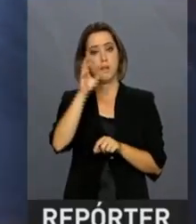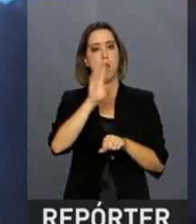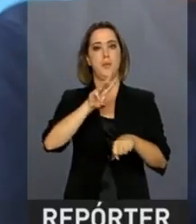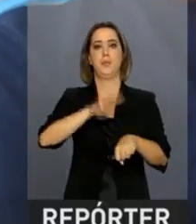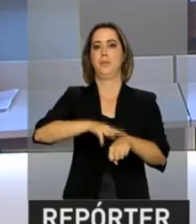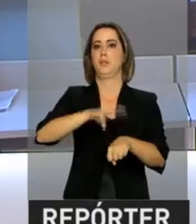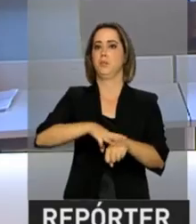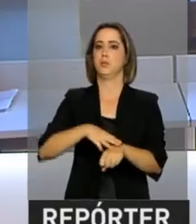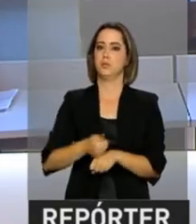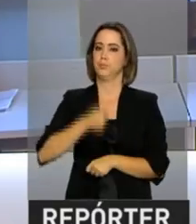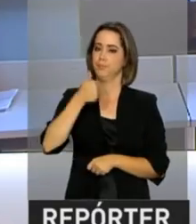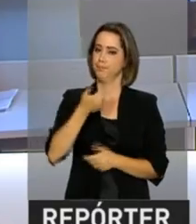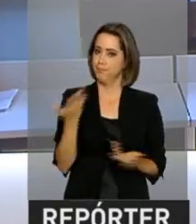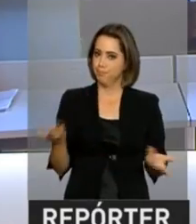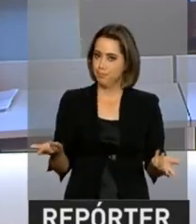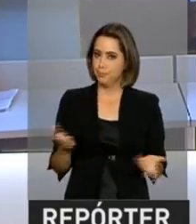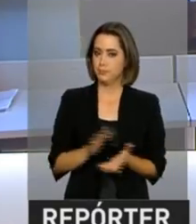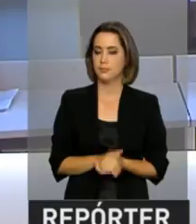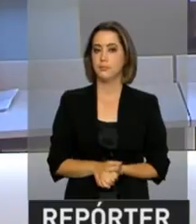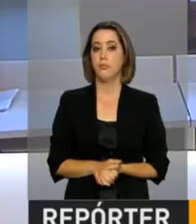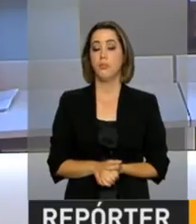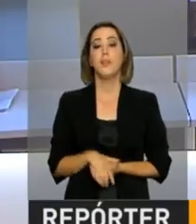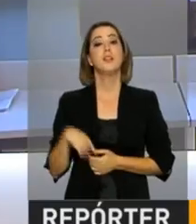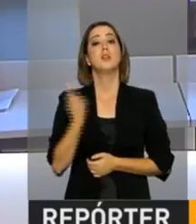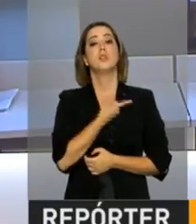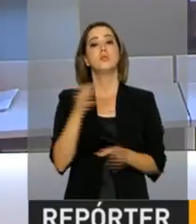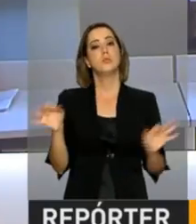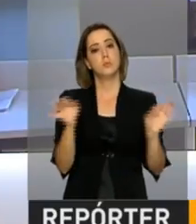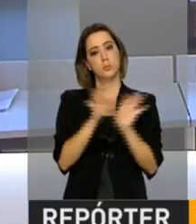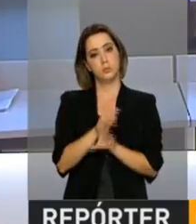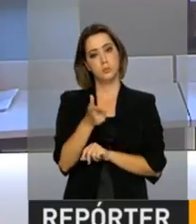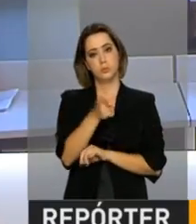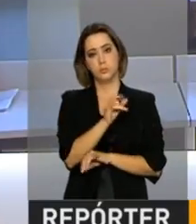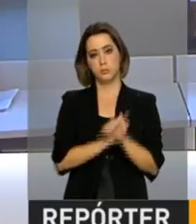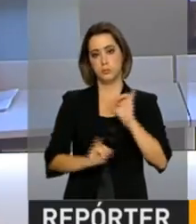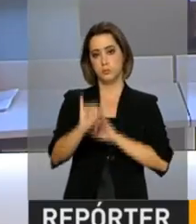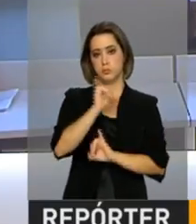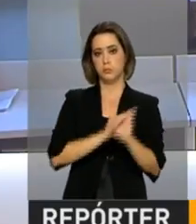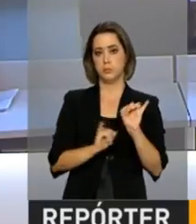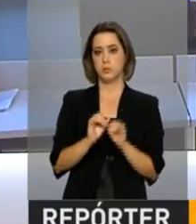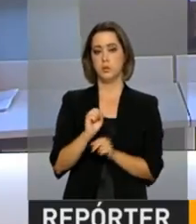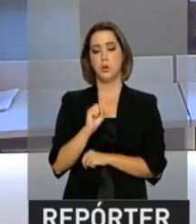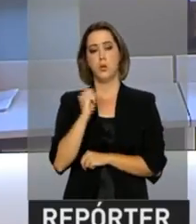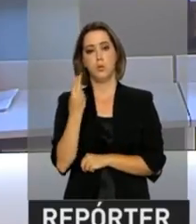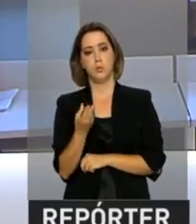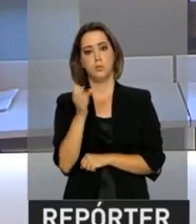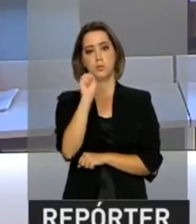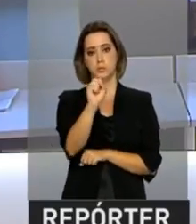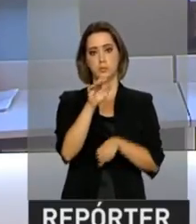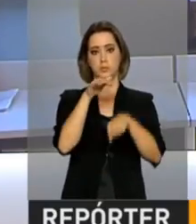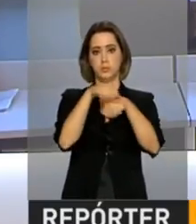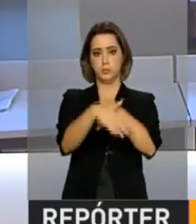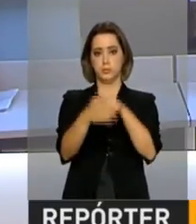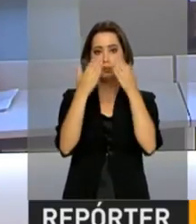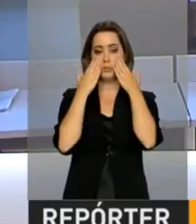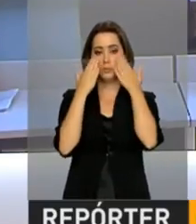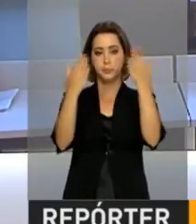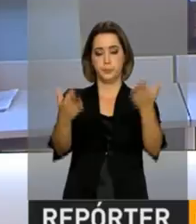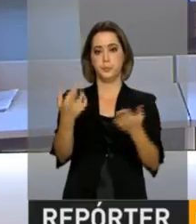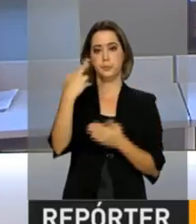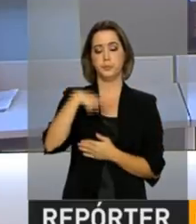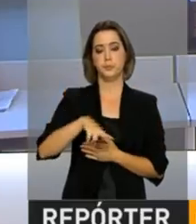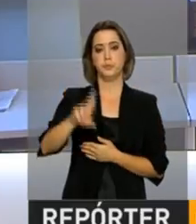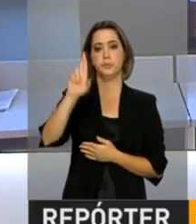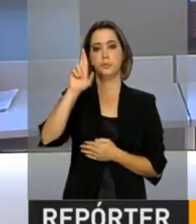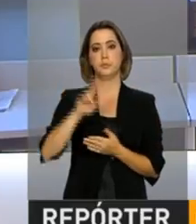Isso é importante. Nós ficamos por aqui e podemos voltar a qualquer momento com outras informações ou às 8 da noite na próxima